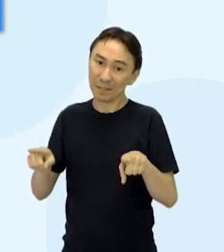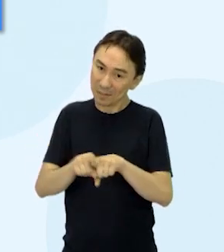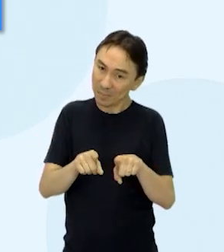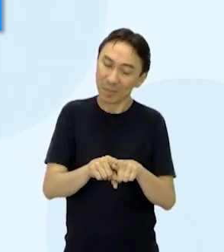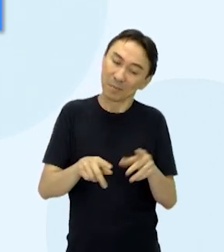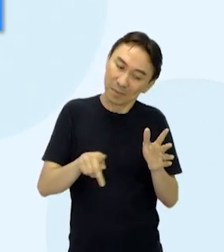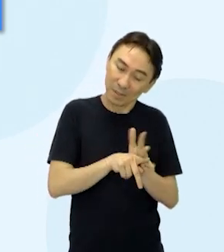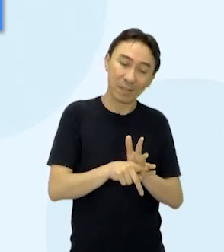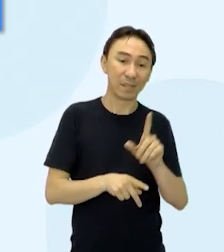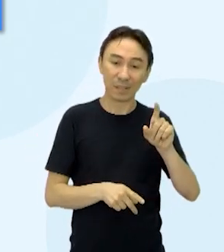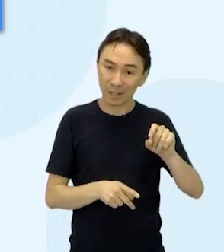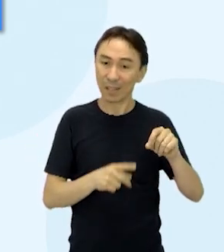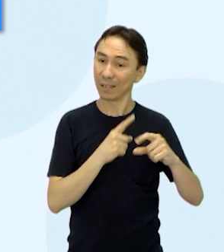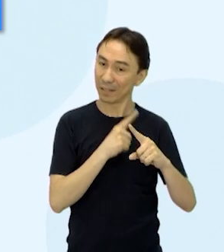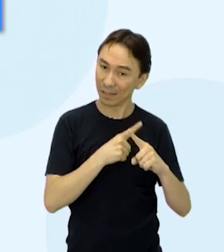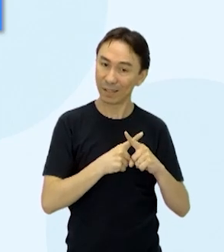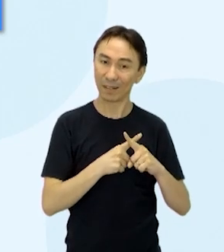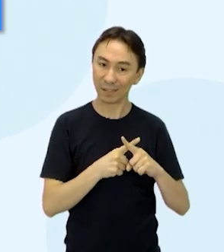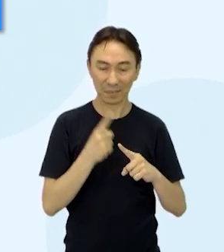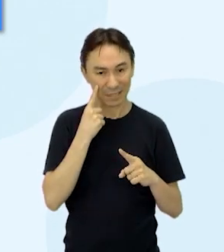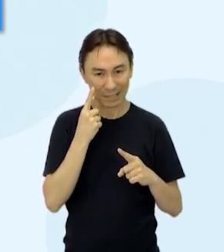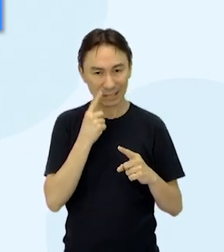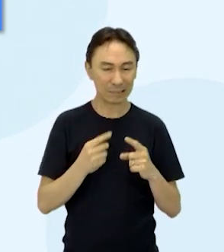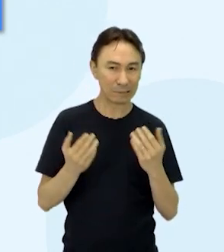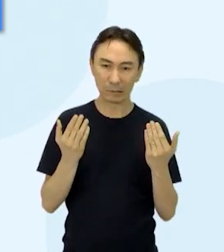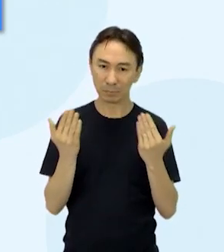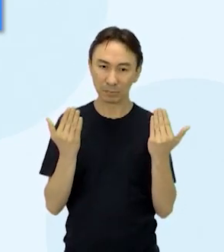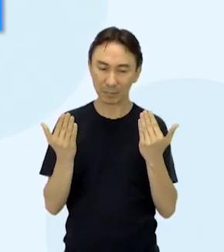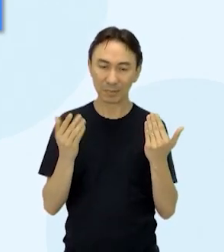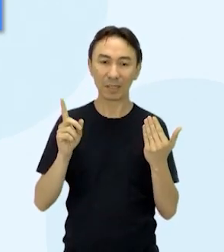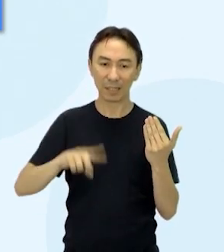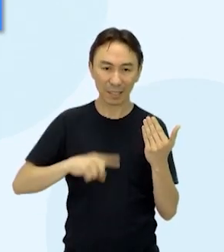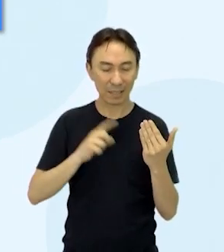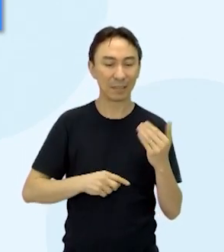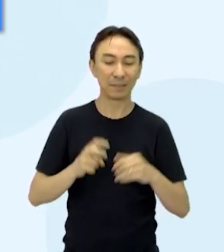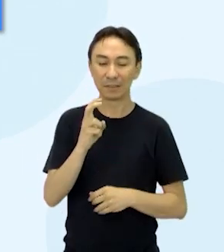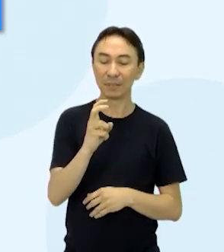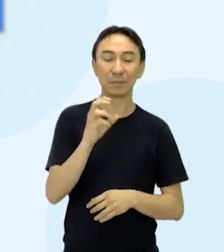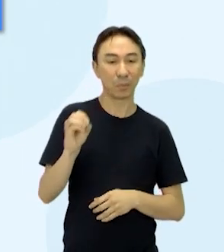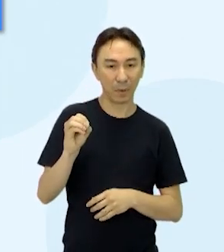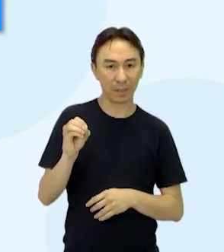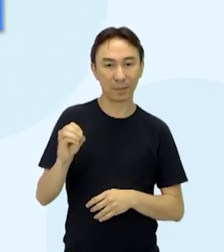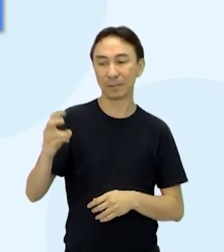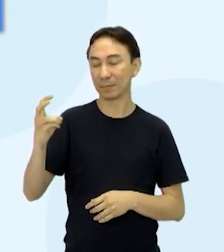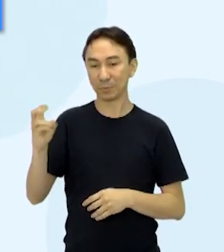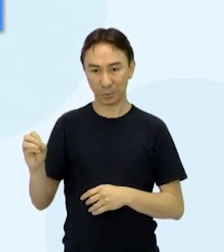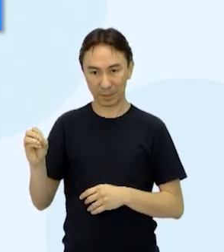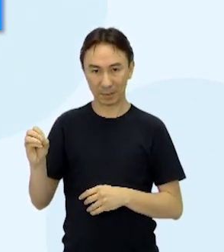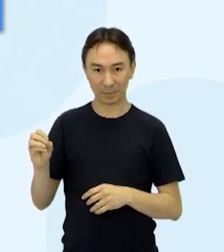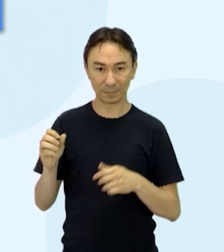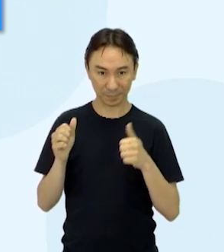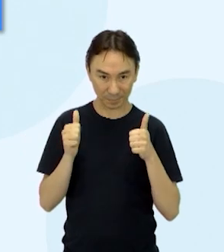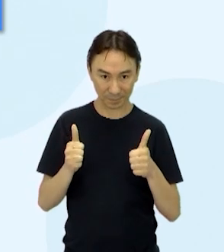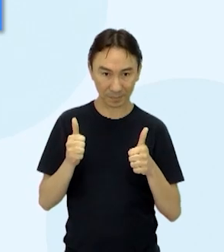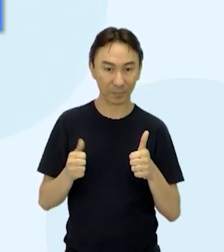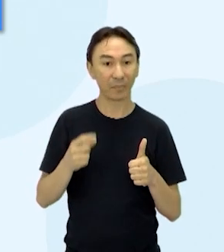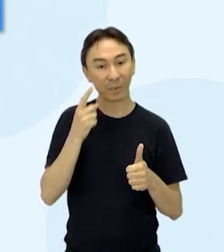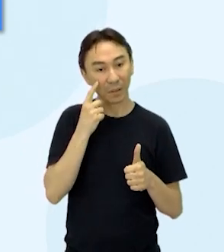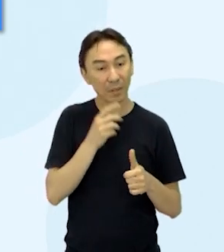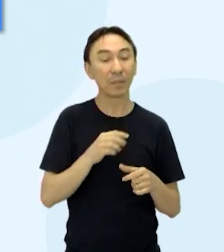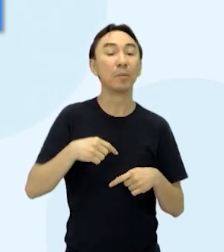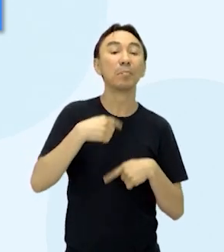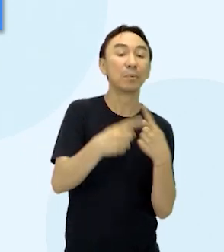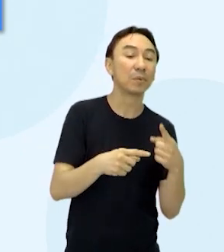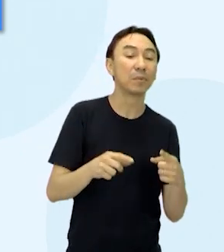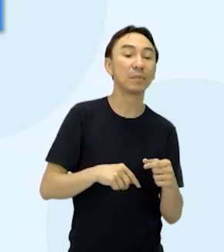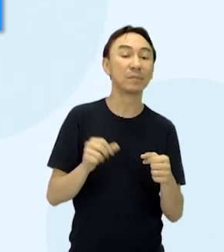a relação dos múltiplos desses dois números, a gente encontra o 50, né? Que é comum para os dois conjuntos. E aí a gente trabalha,